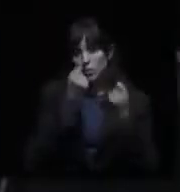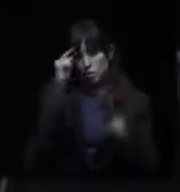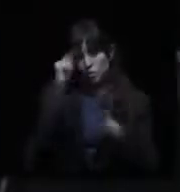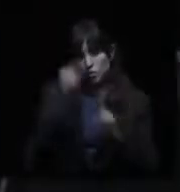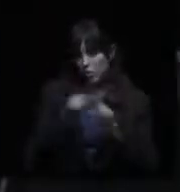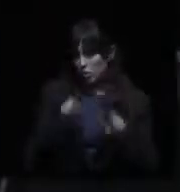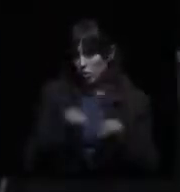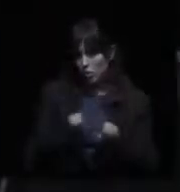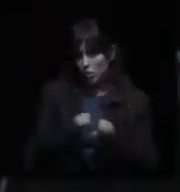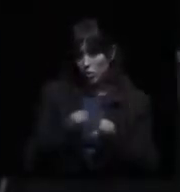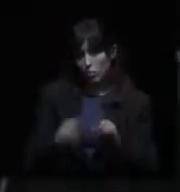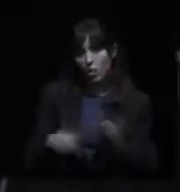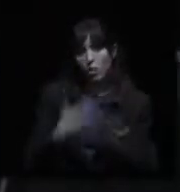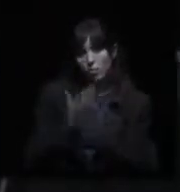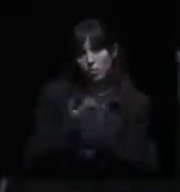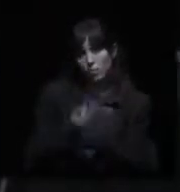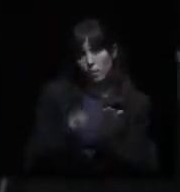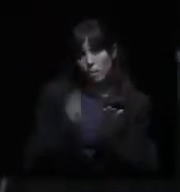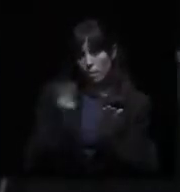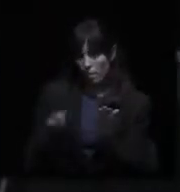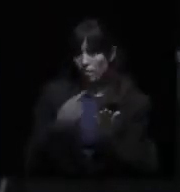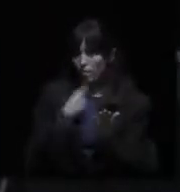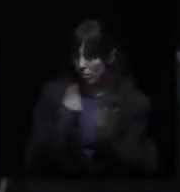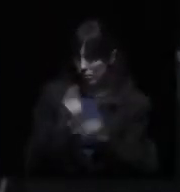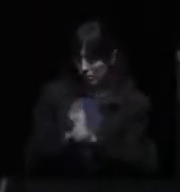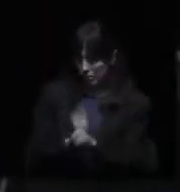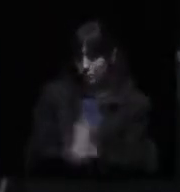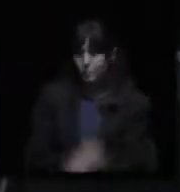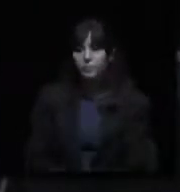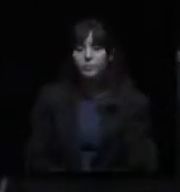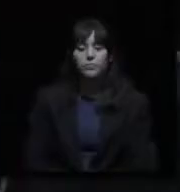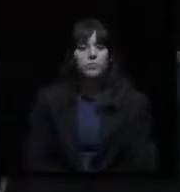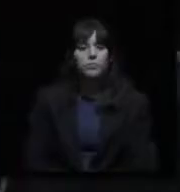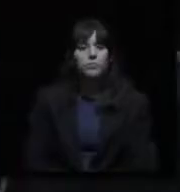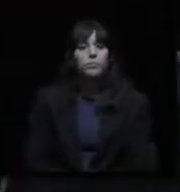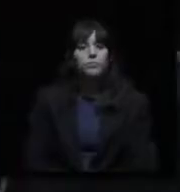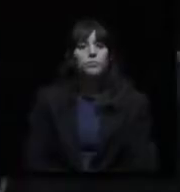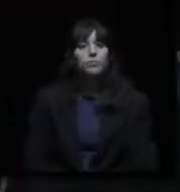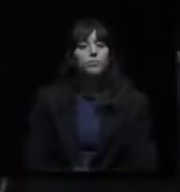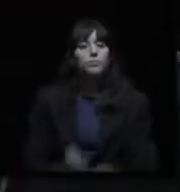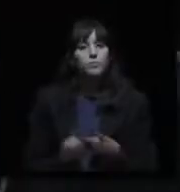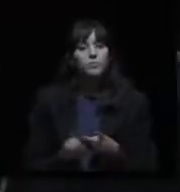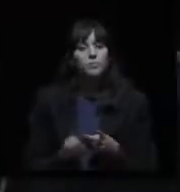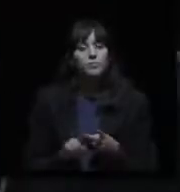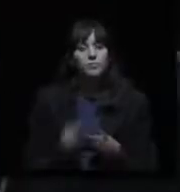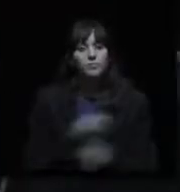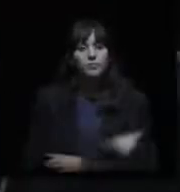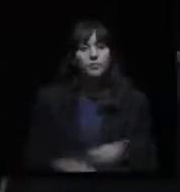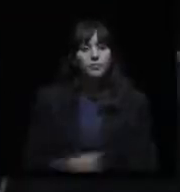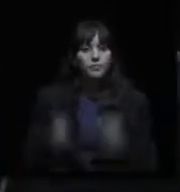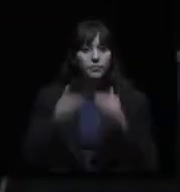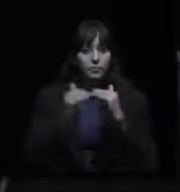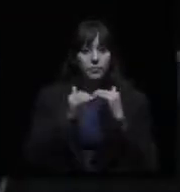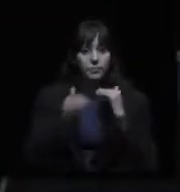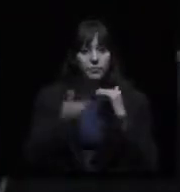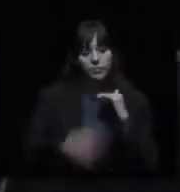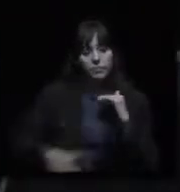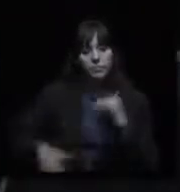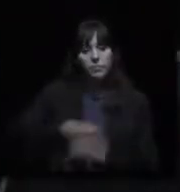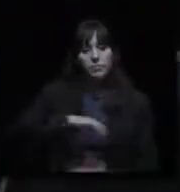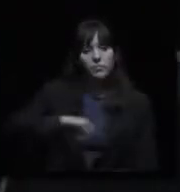objetivos, apresentada também pelo PEV. O Pilar 2, uma cidade sustentável, prevê no âmbito dos espaços